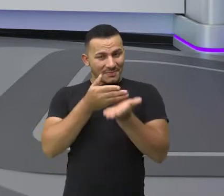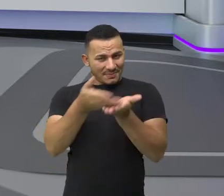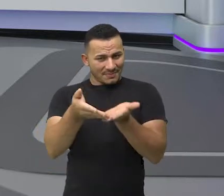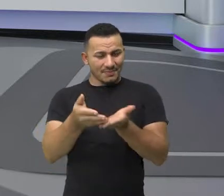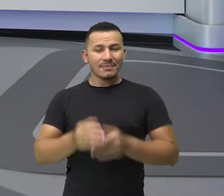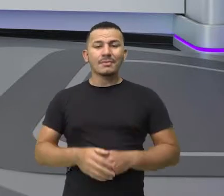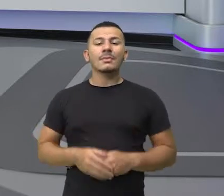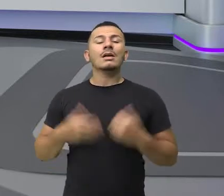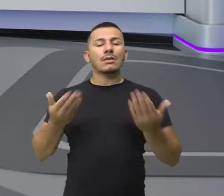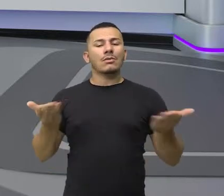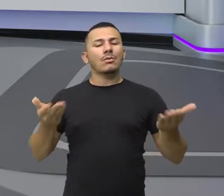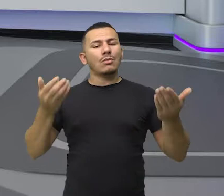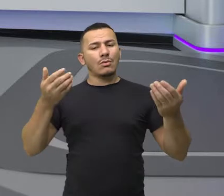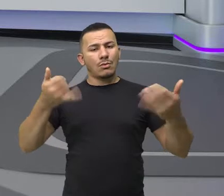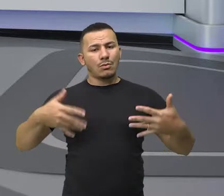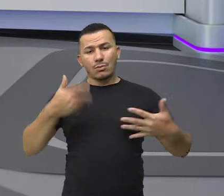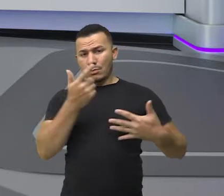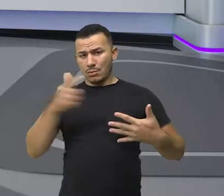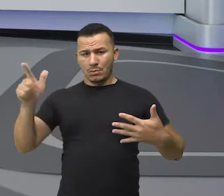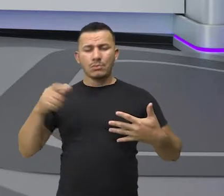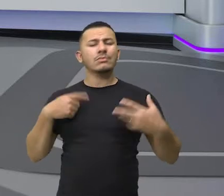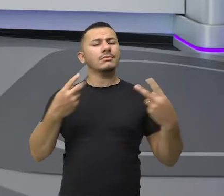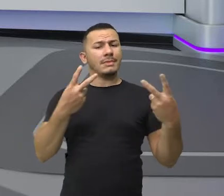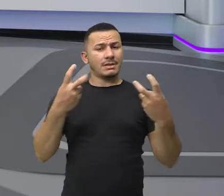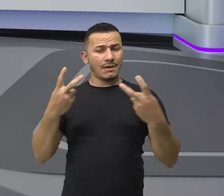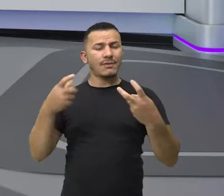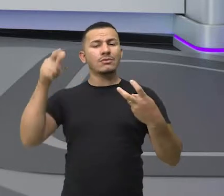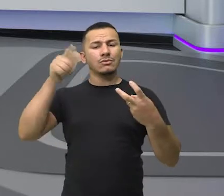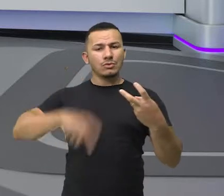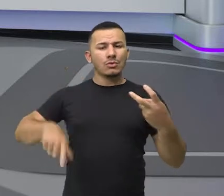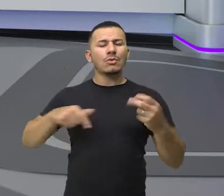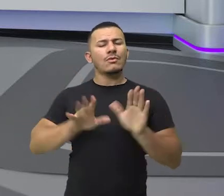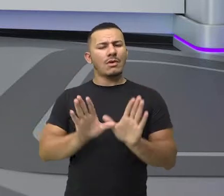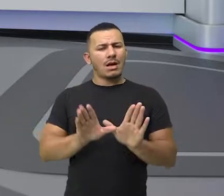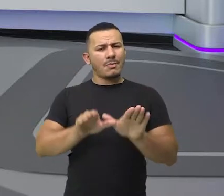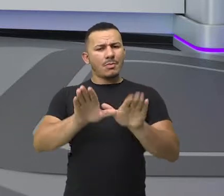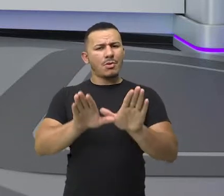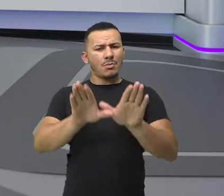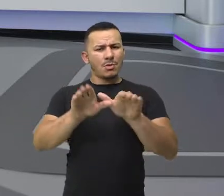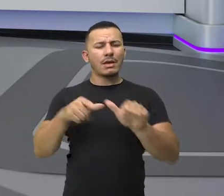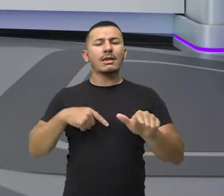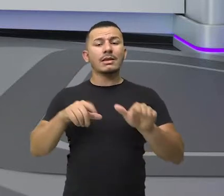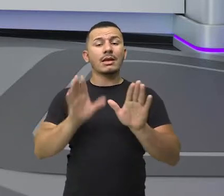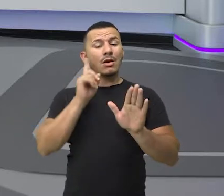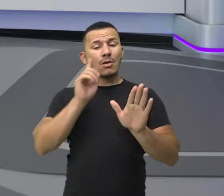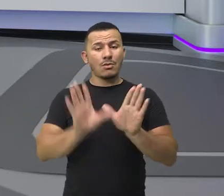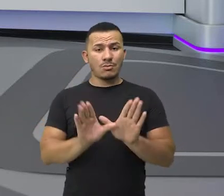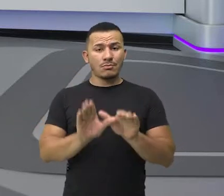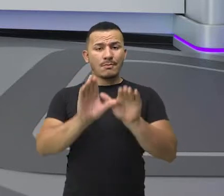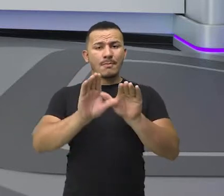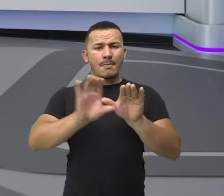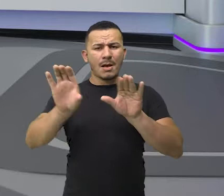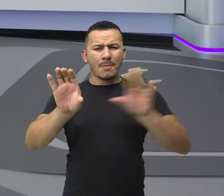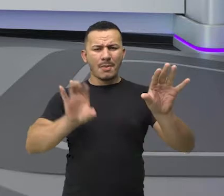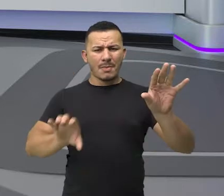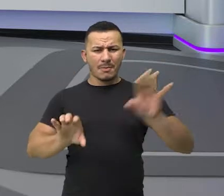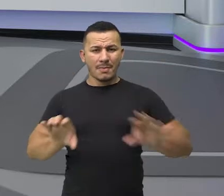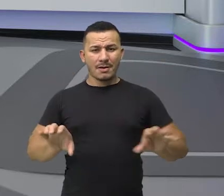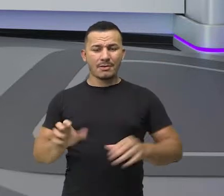olha só. Então, agora, nós vamos observar mais uma vez a borboleta se desmembrando. Olha aqui do meu lado, olha